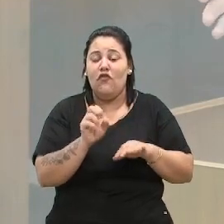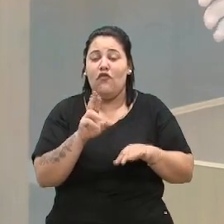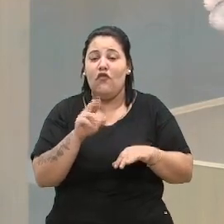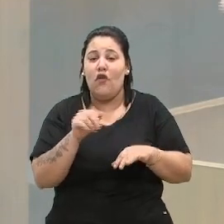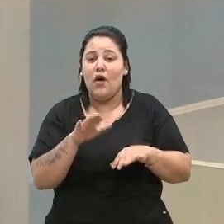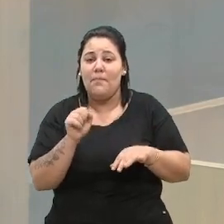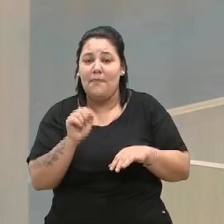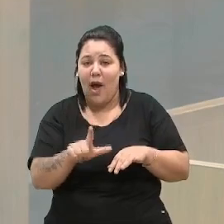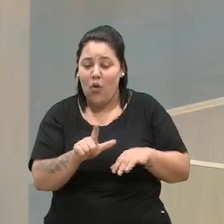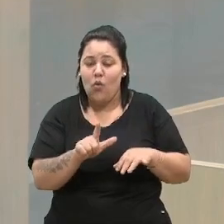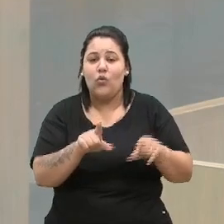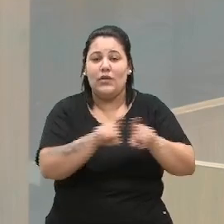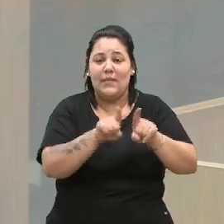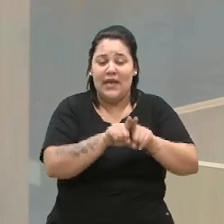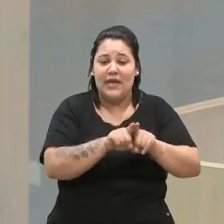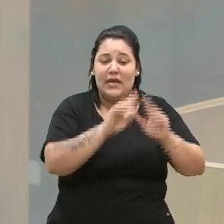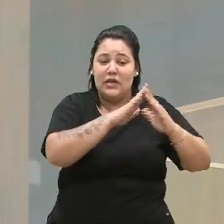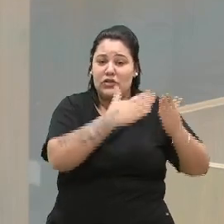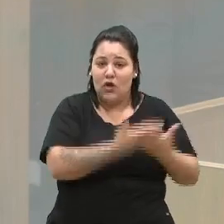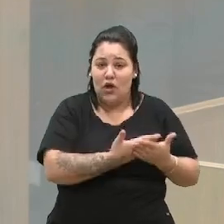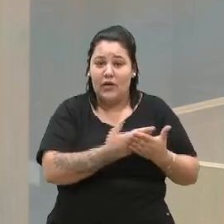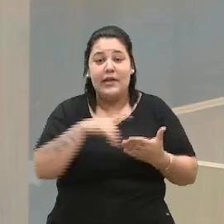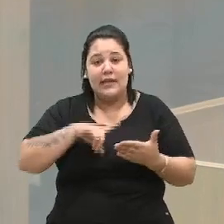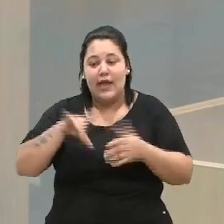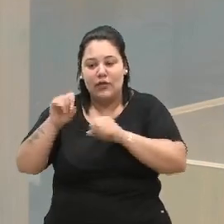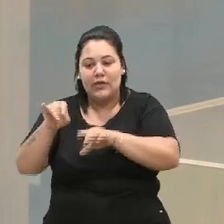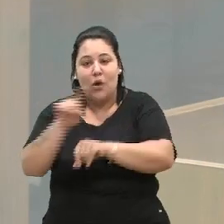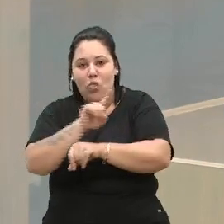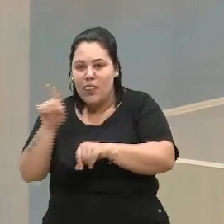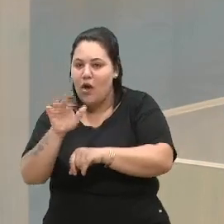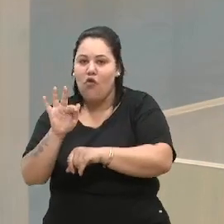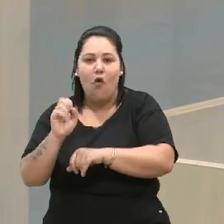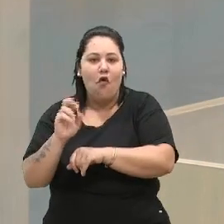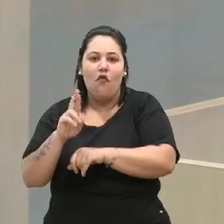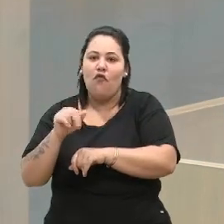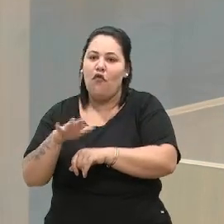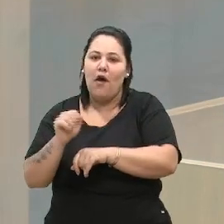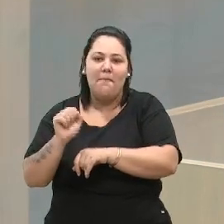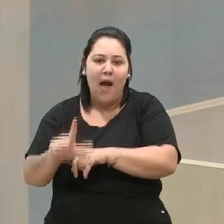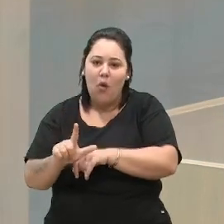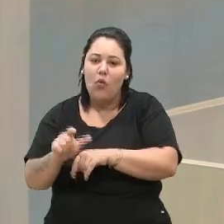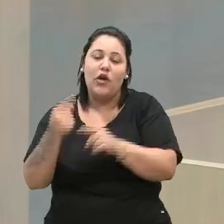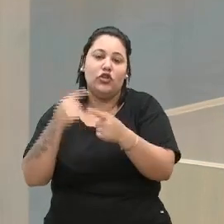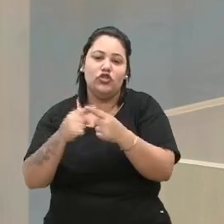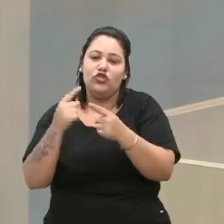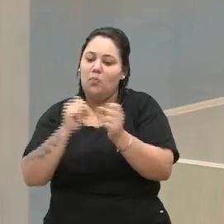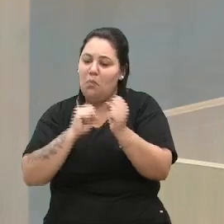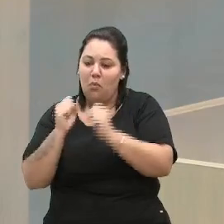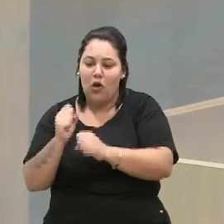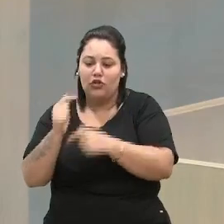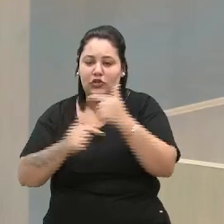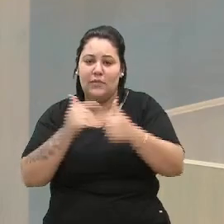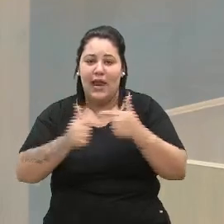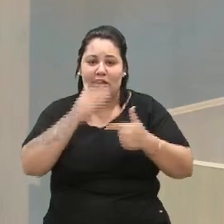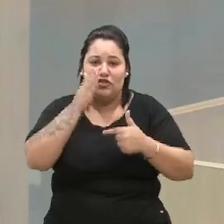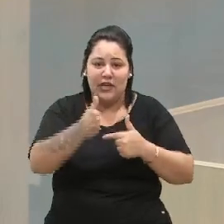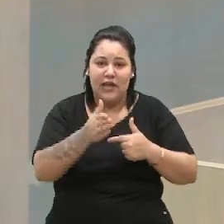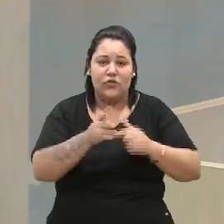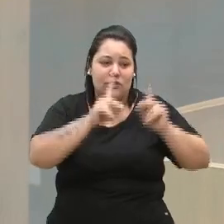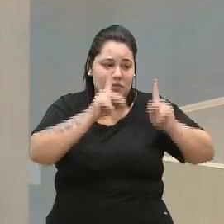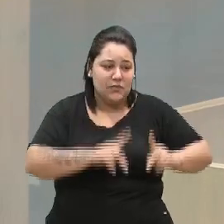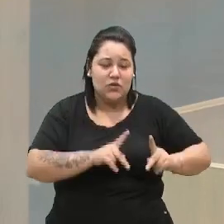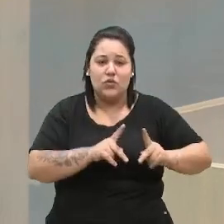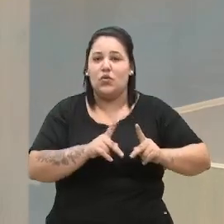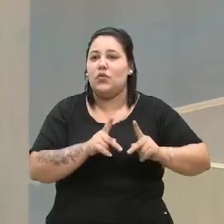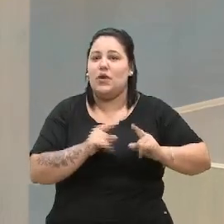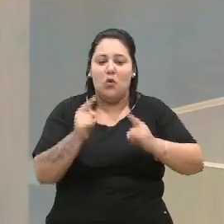as escolas, mas também tem a educação não formal, que a gente pode trabalhar isso com os indivíduos diretamente, com as entidades, com os clubes,